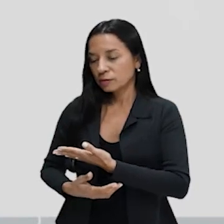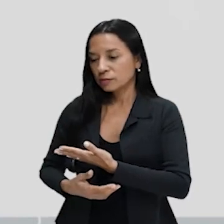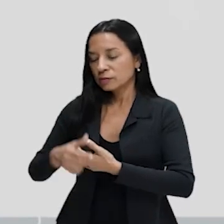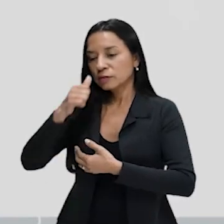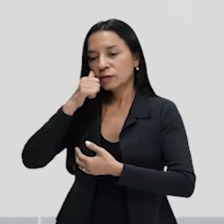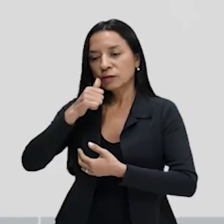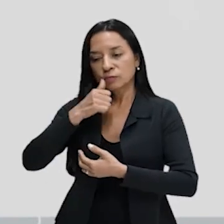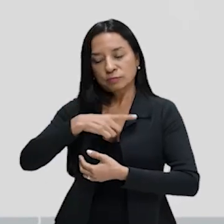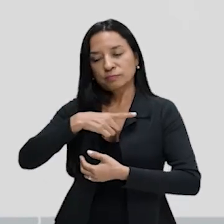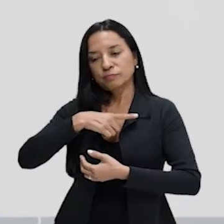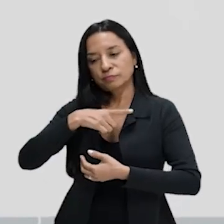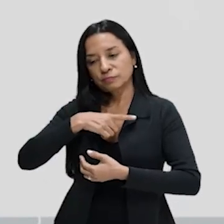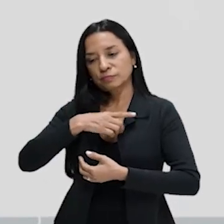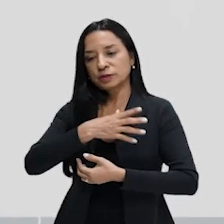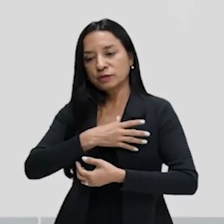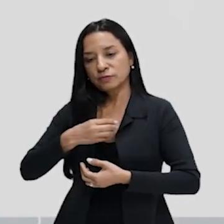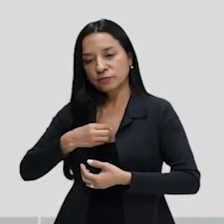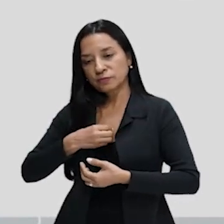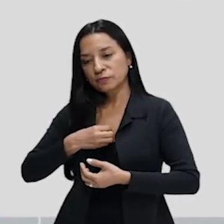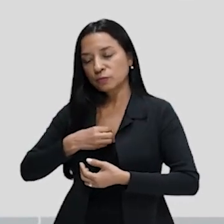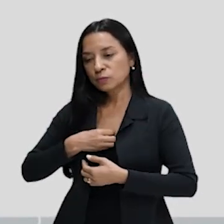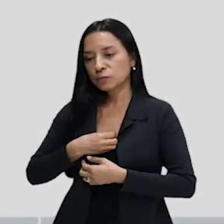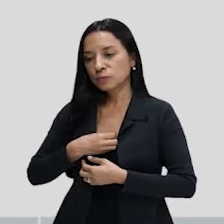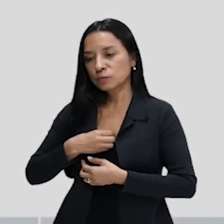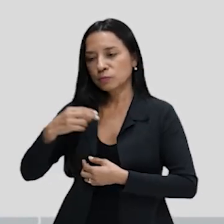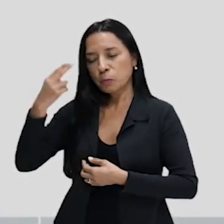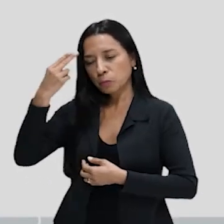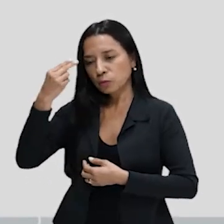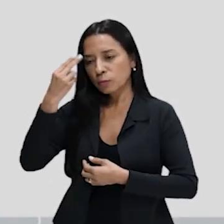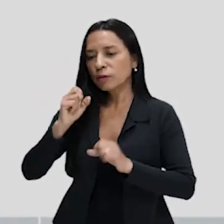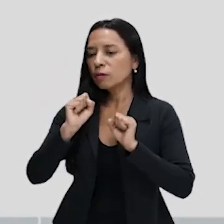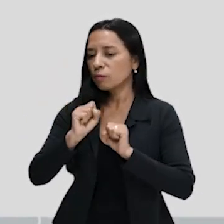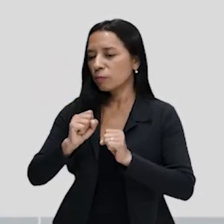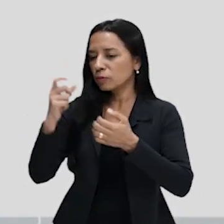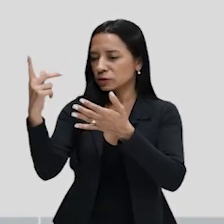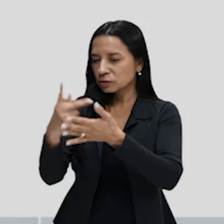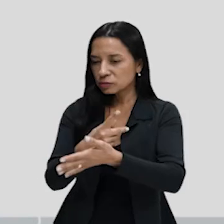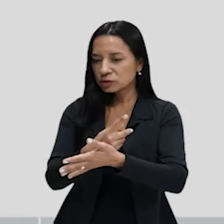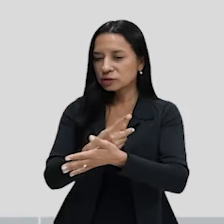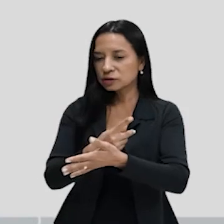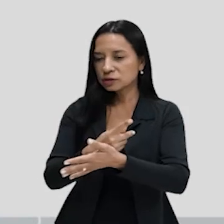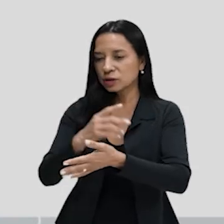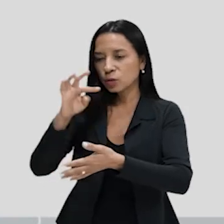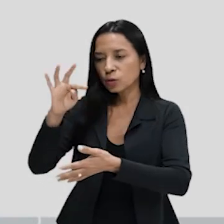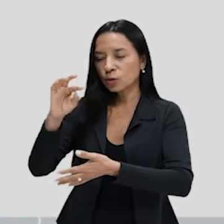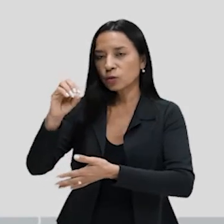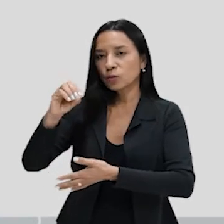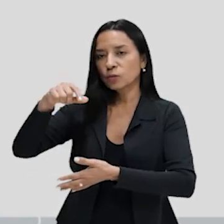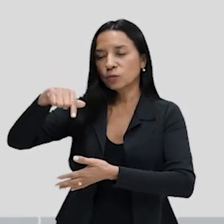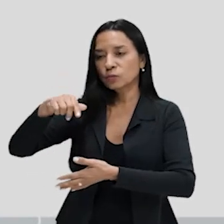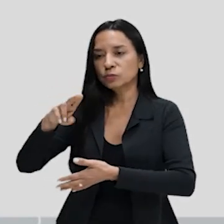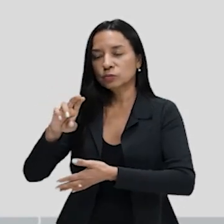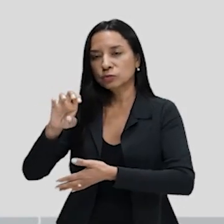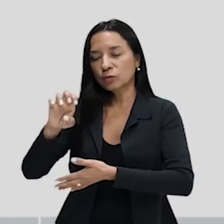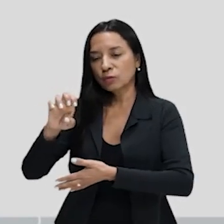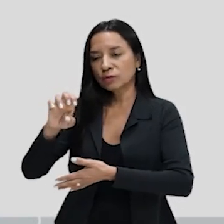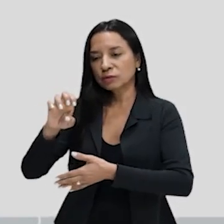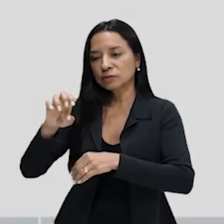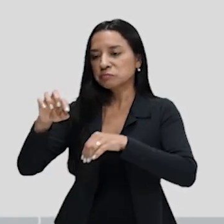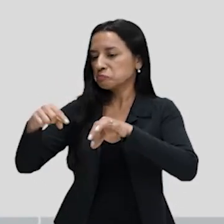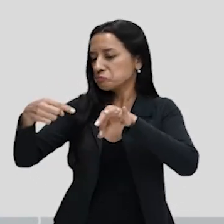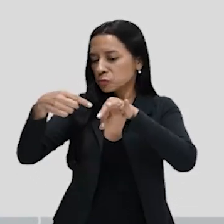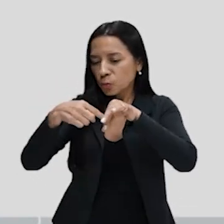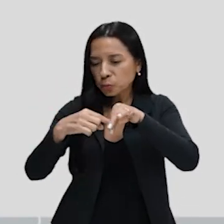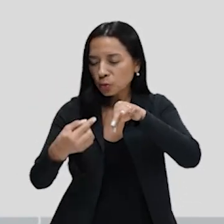mulher vai ter filho, né, no parto normal, geralmente pode acontecer ali o exame do toque, né? Então, imagina um médico que